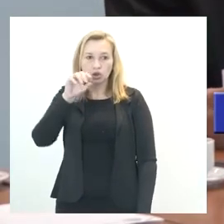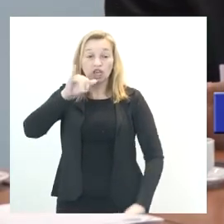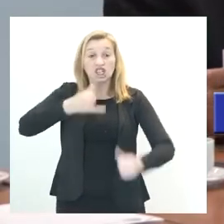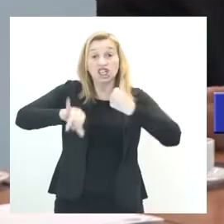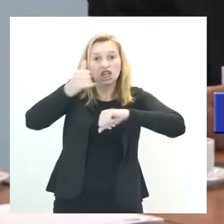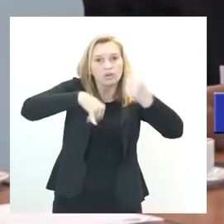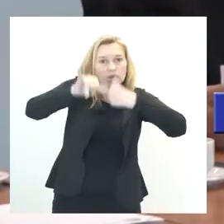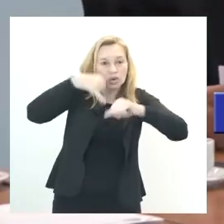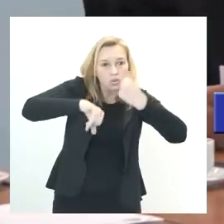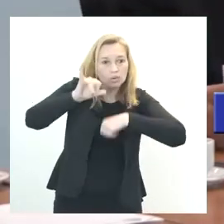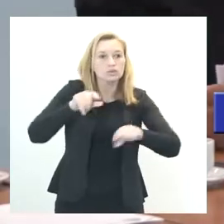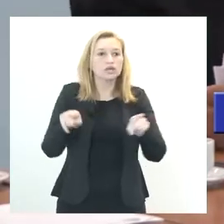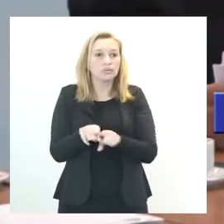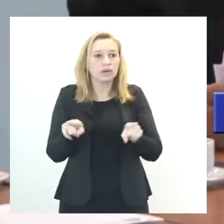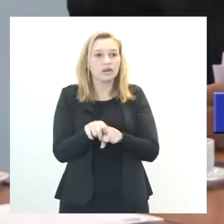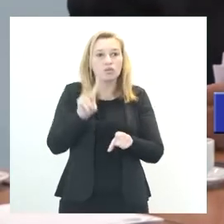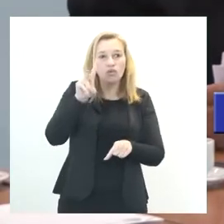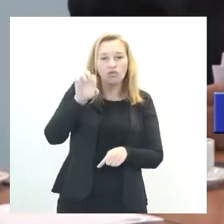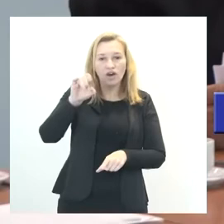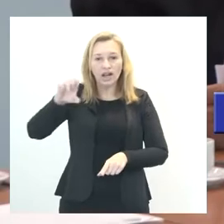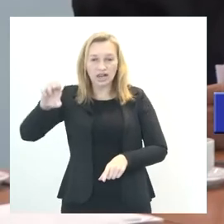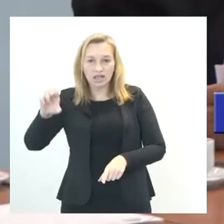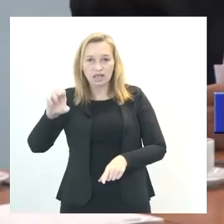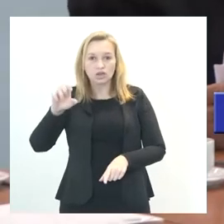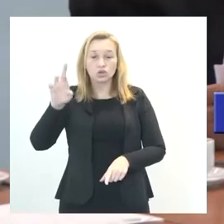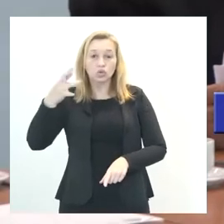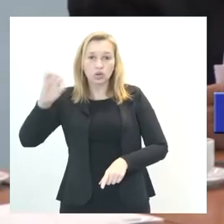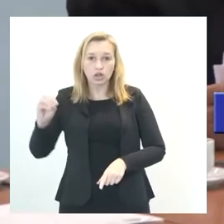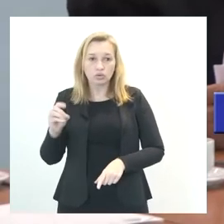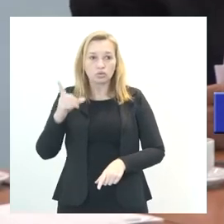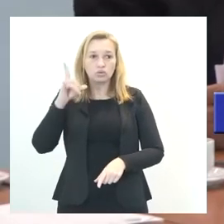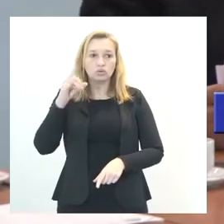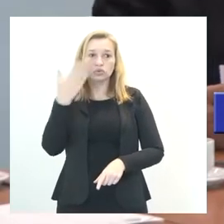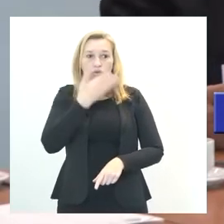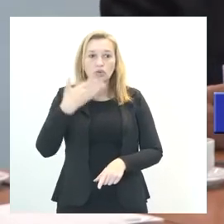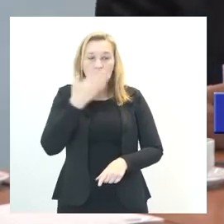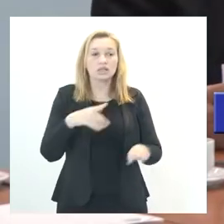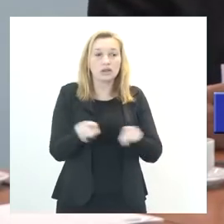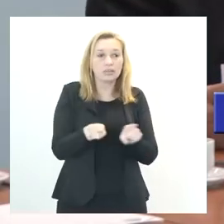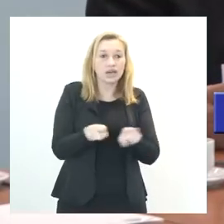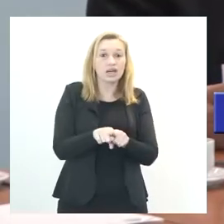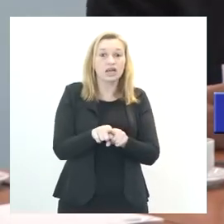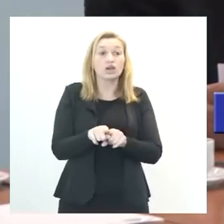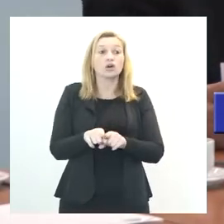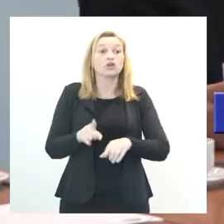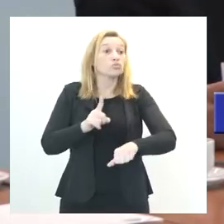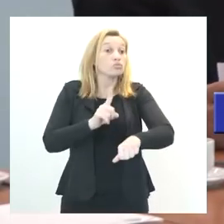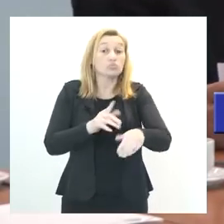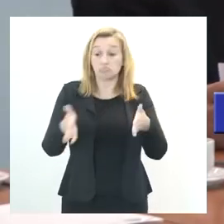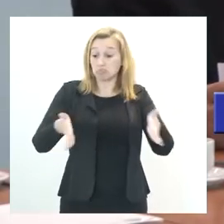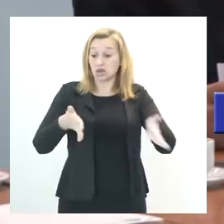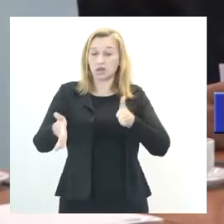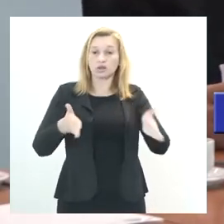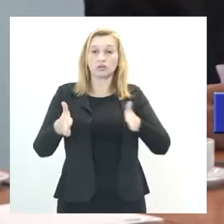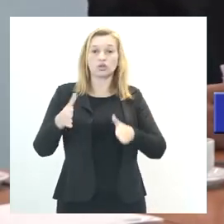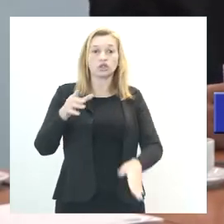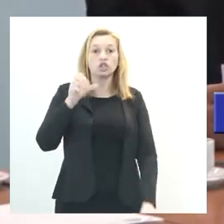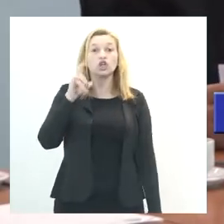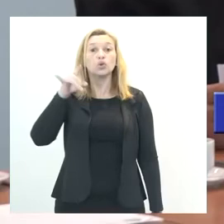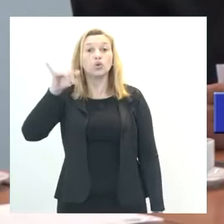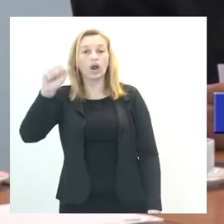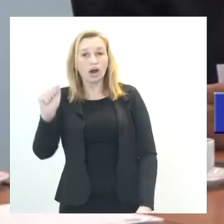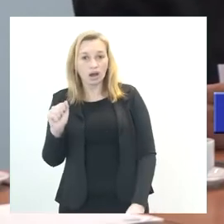E agora temos que nada Lula Dilma ouve um um estancamento da